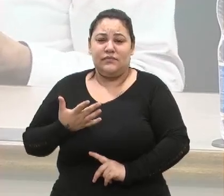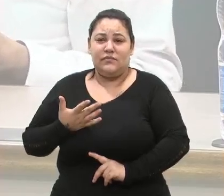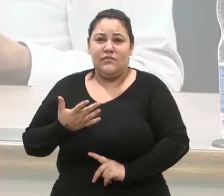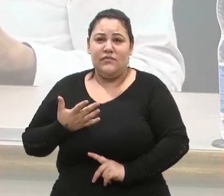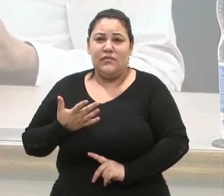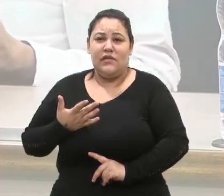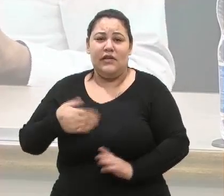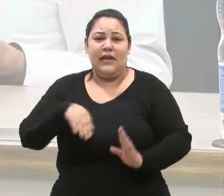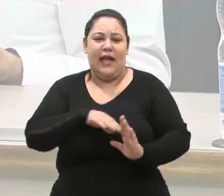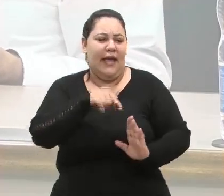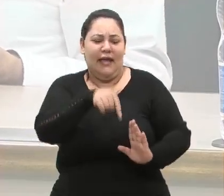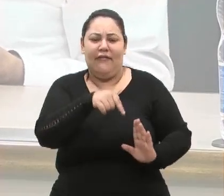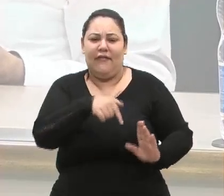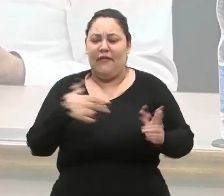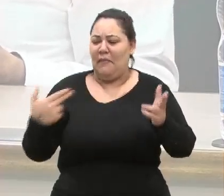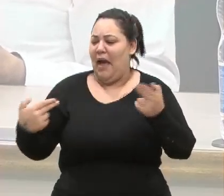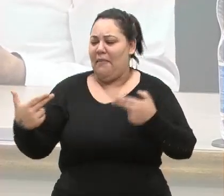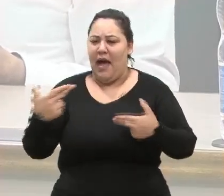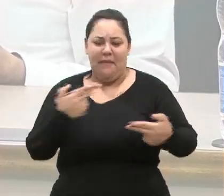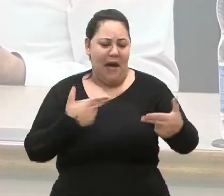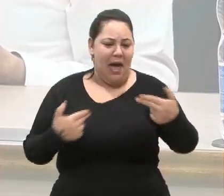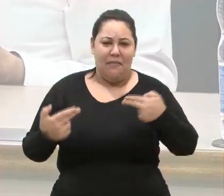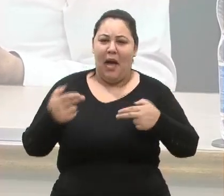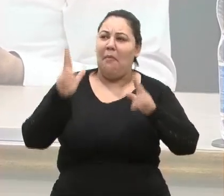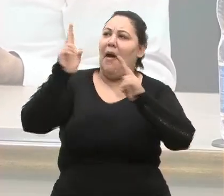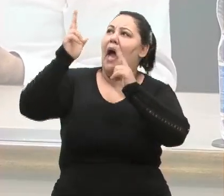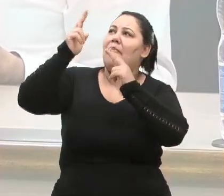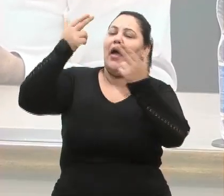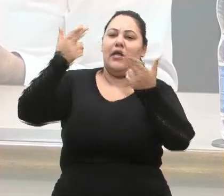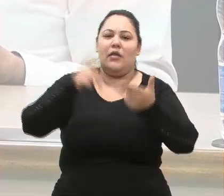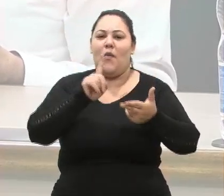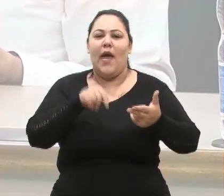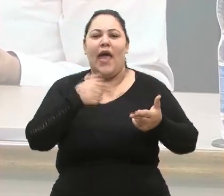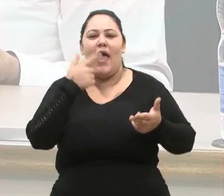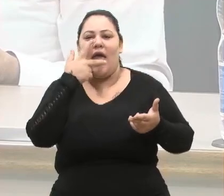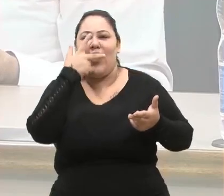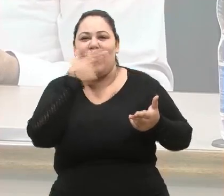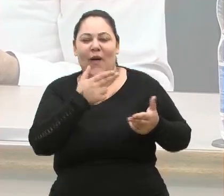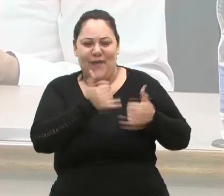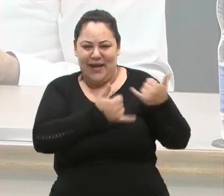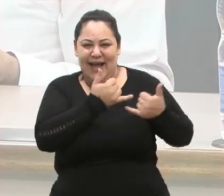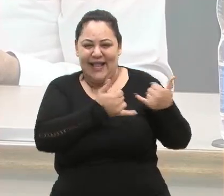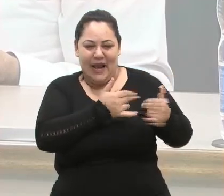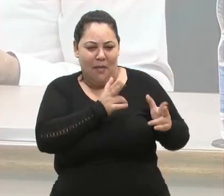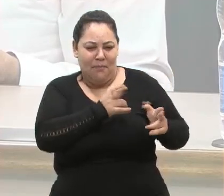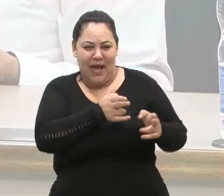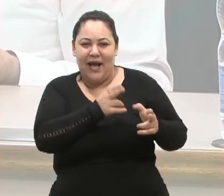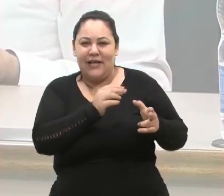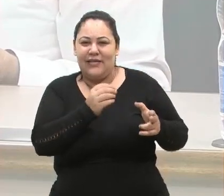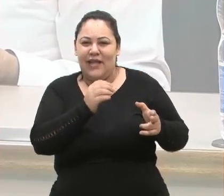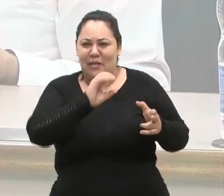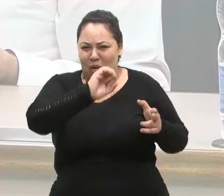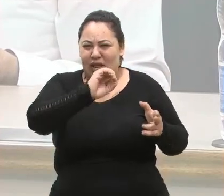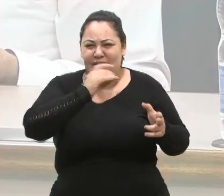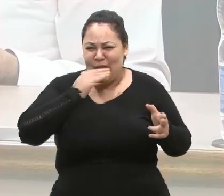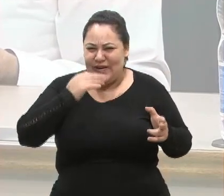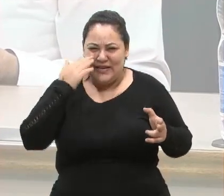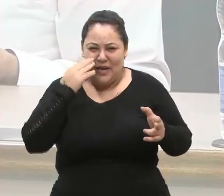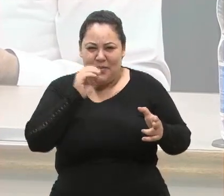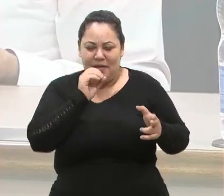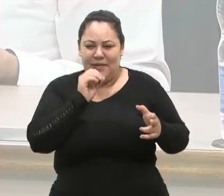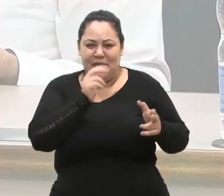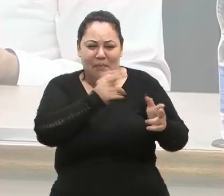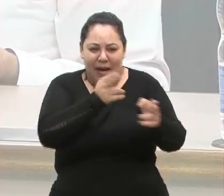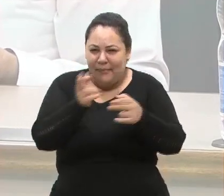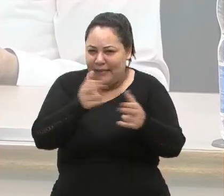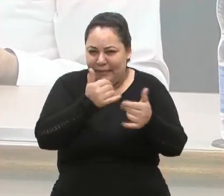fazer bang-bang ali naquilo ali, dar tiro, não é paintball aquilo ali. Né? É algo que pode ser turístico, que pode desenvolver